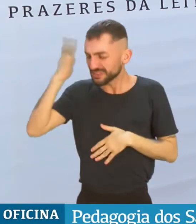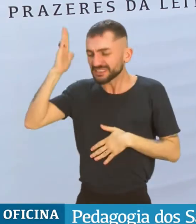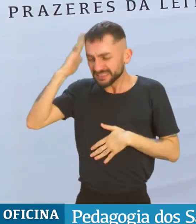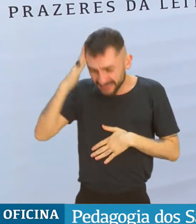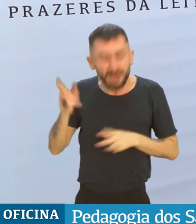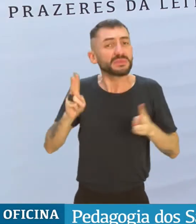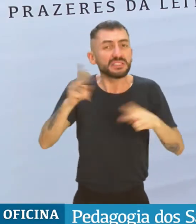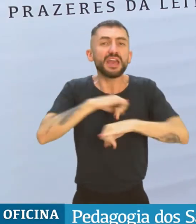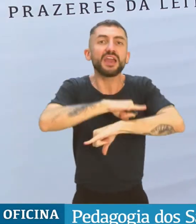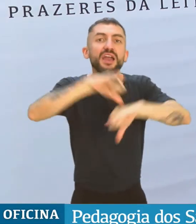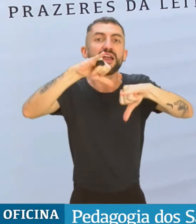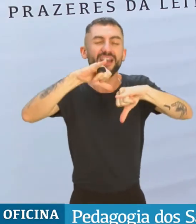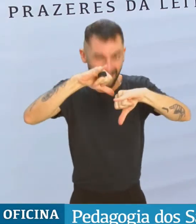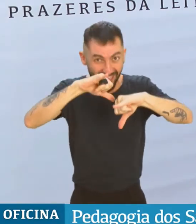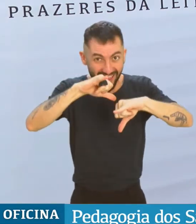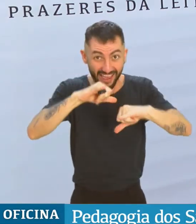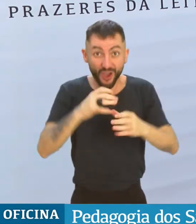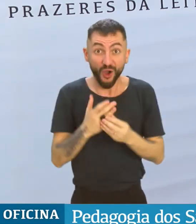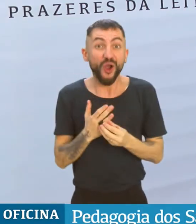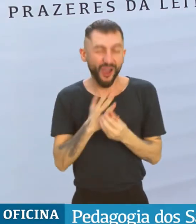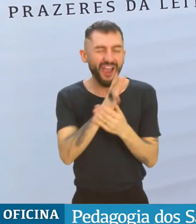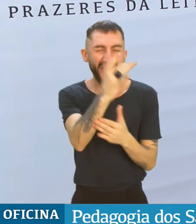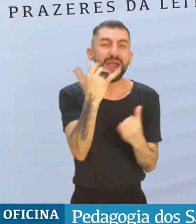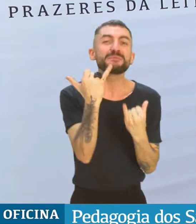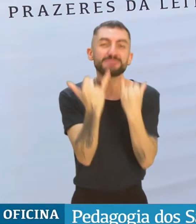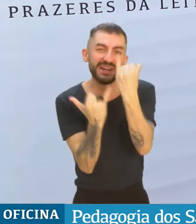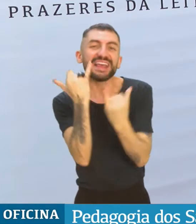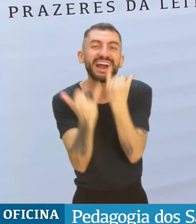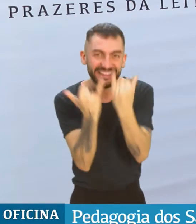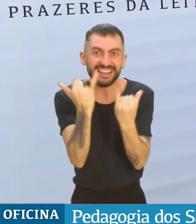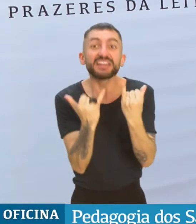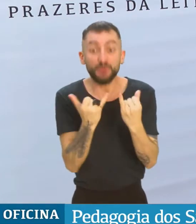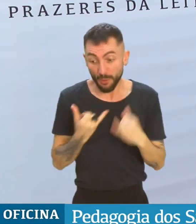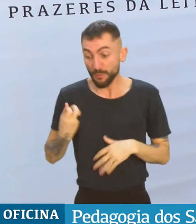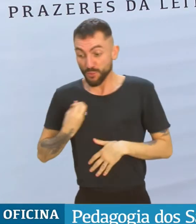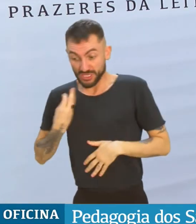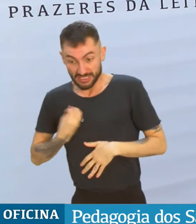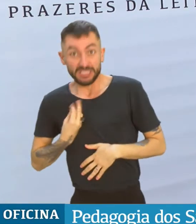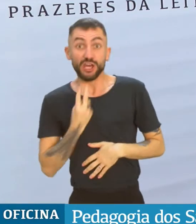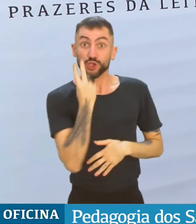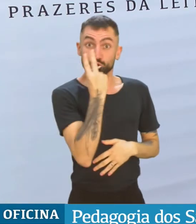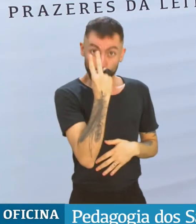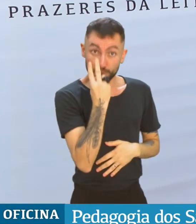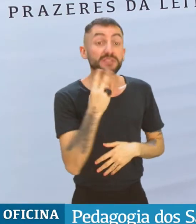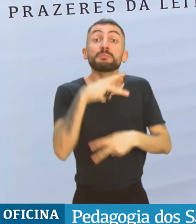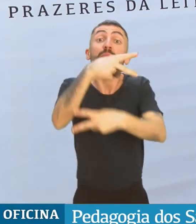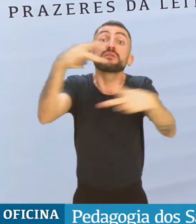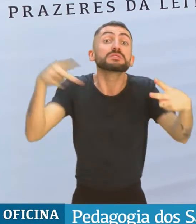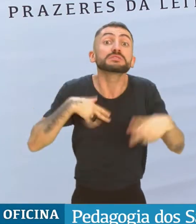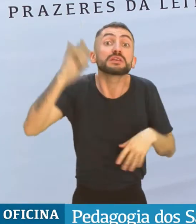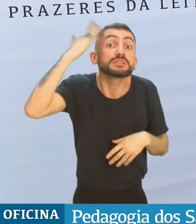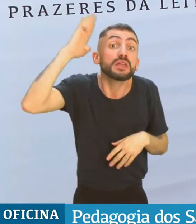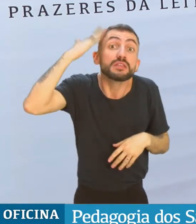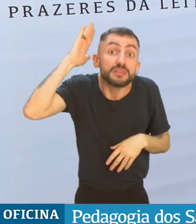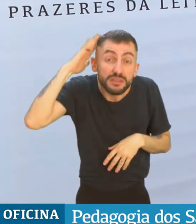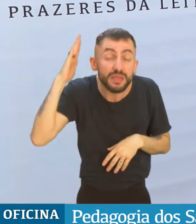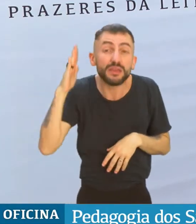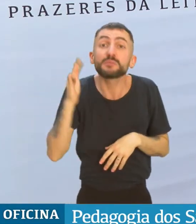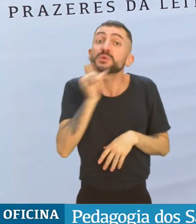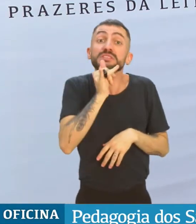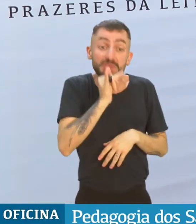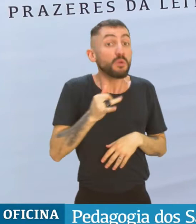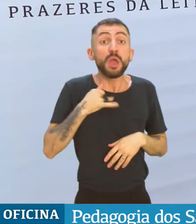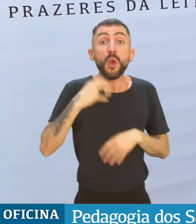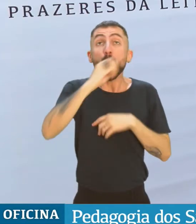canto. Então eu estou fazendo, na verdade, essa brincadeira, porque é isso, para você, a gente não dá aquilo que a